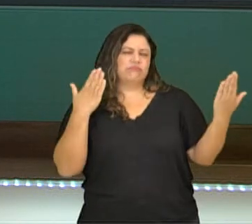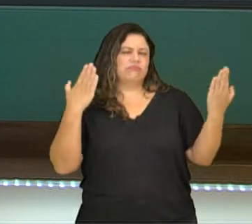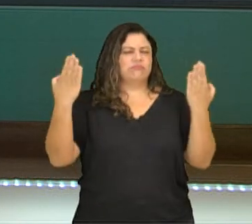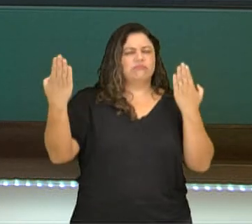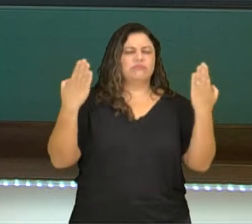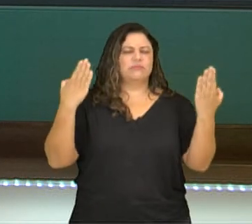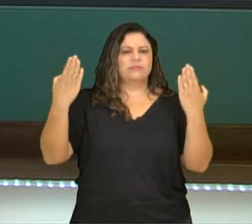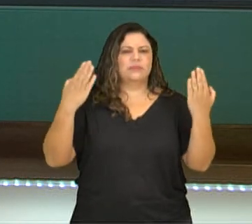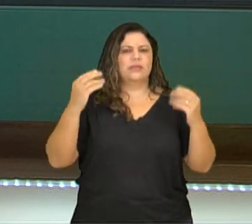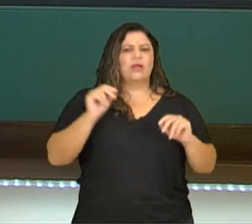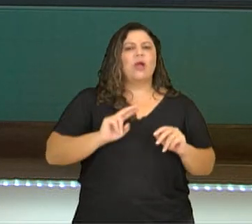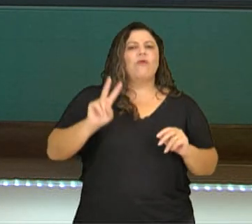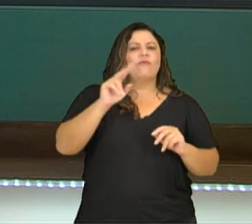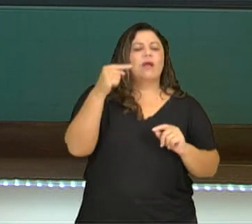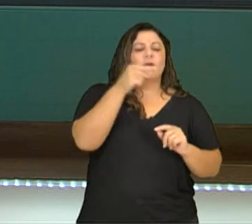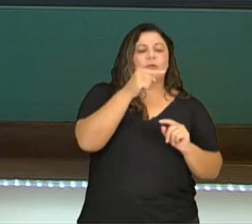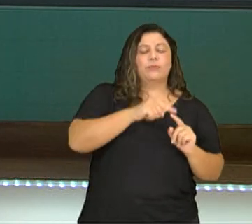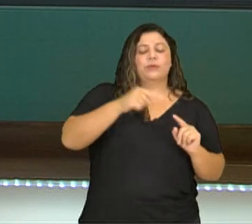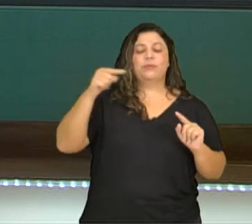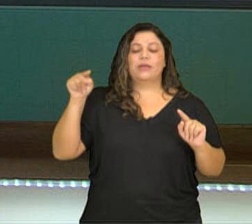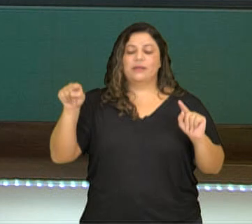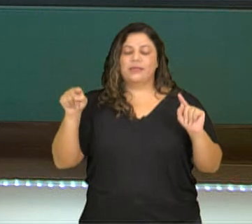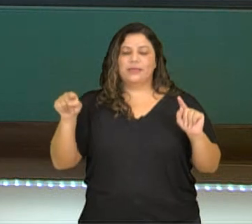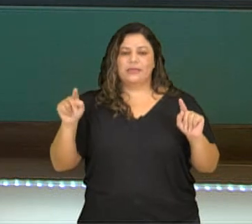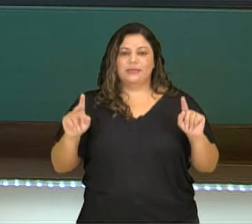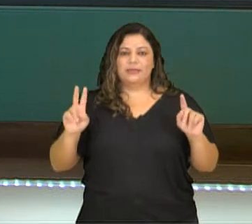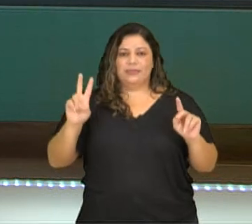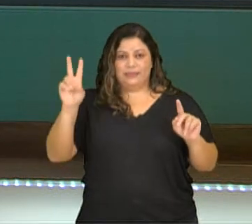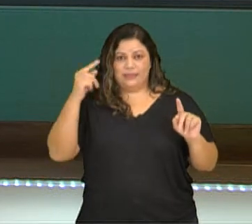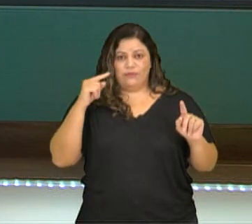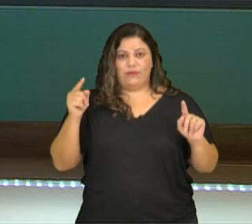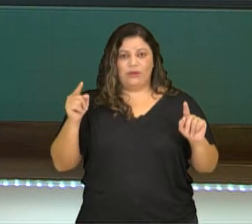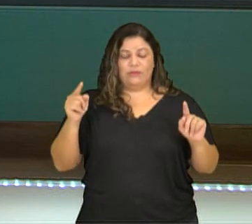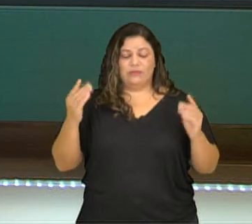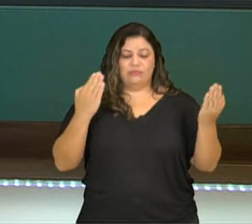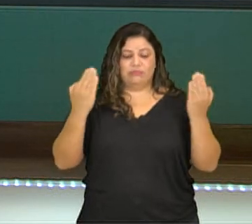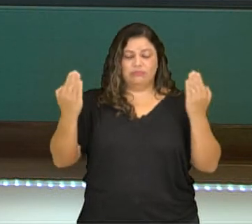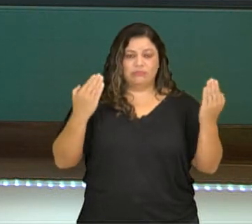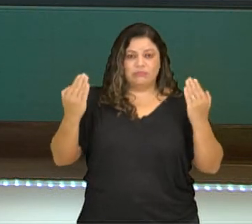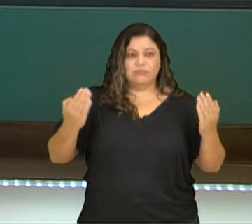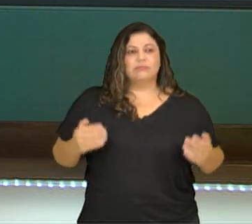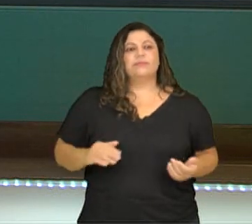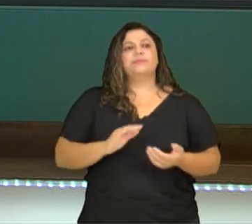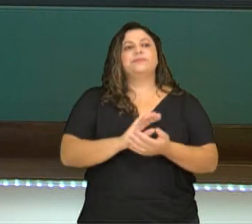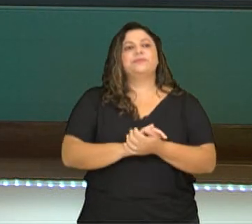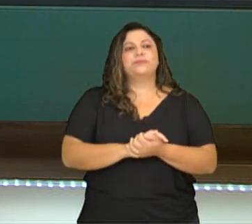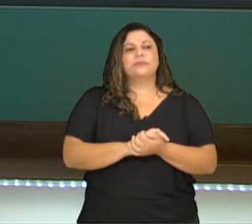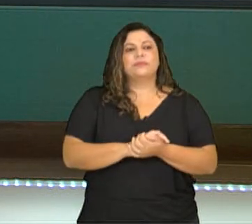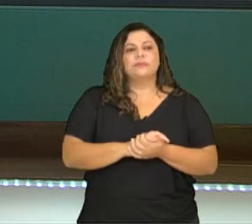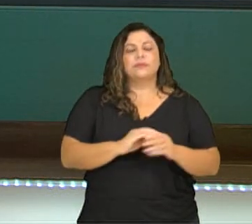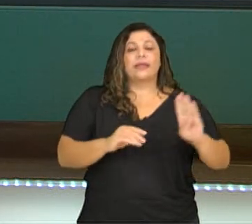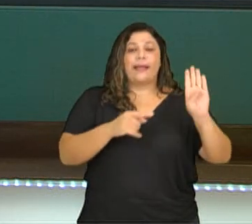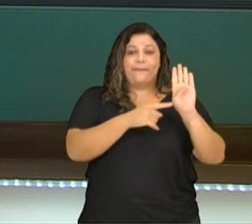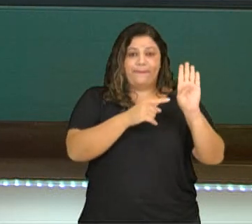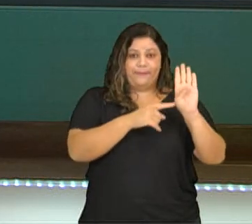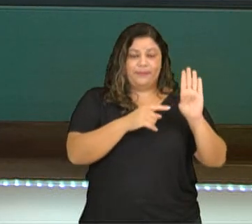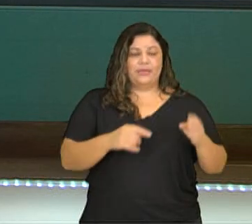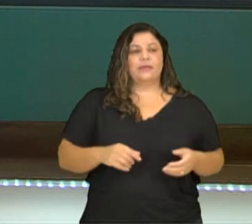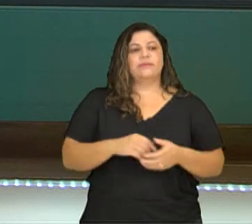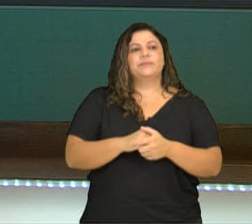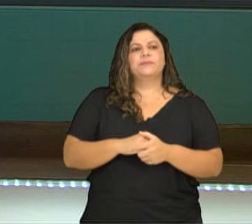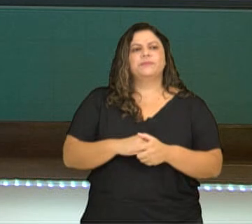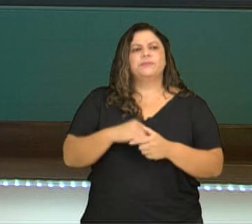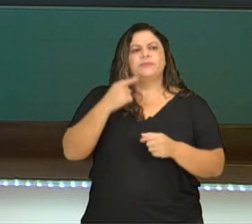valor com relação ao segundo, ok? Bom, então vamos lá, olha. Aqui nós temos que fazer um joguinho